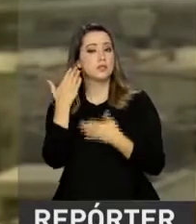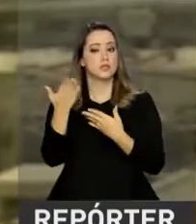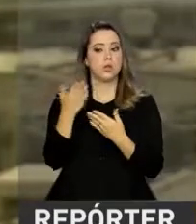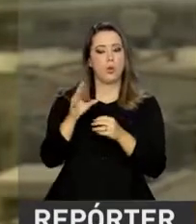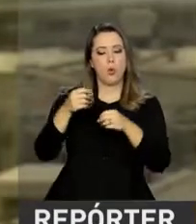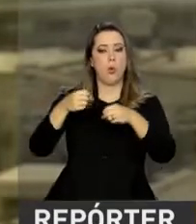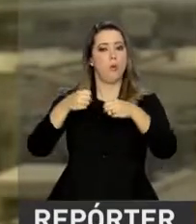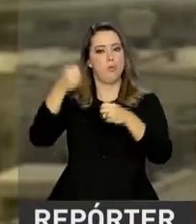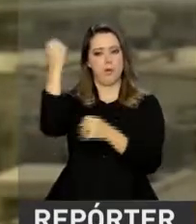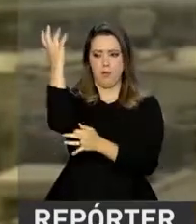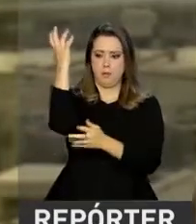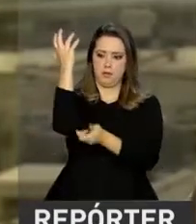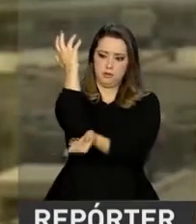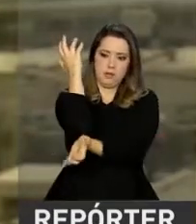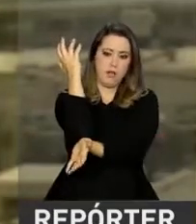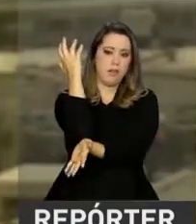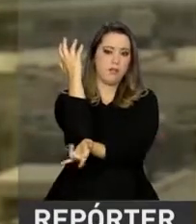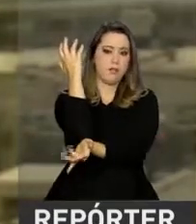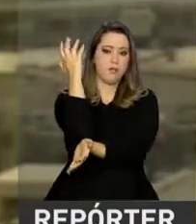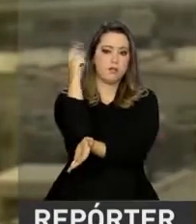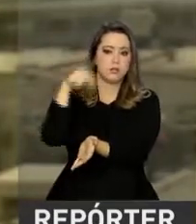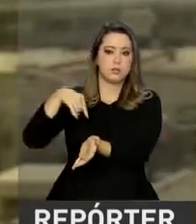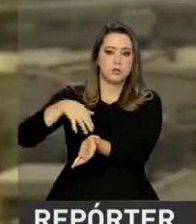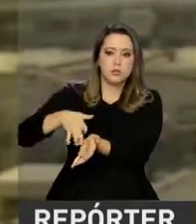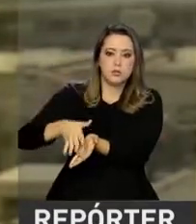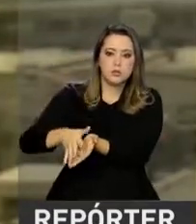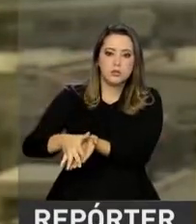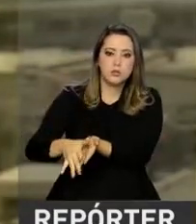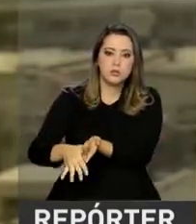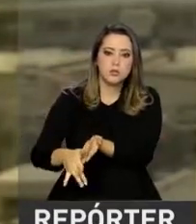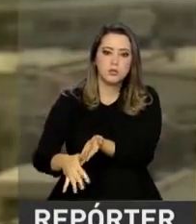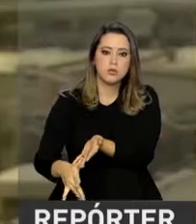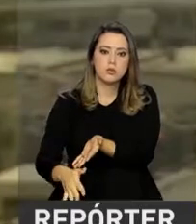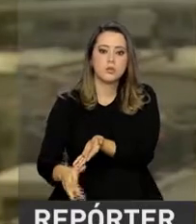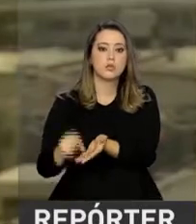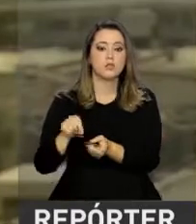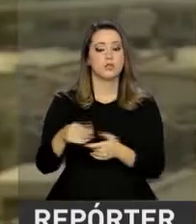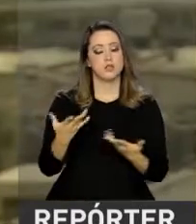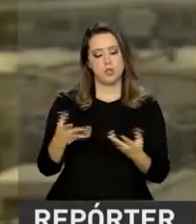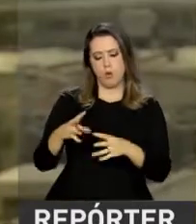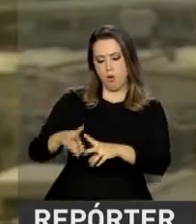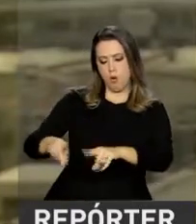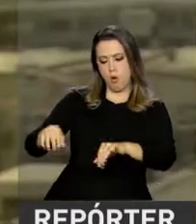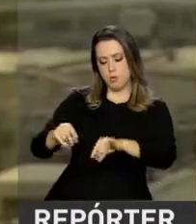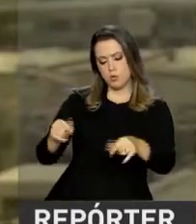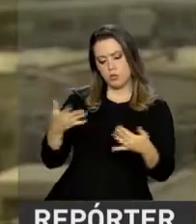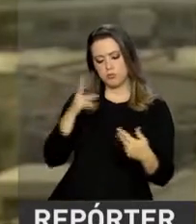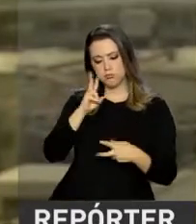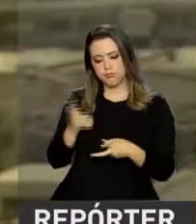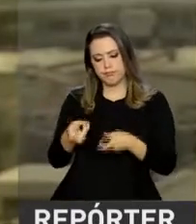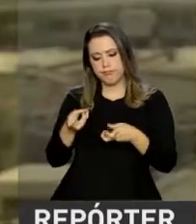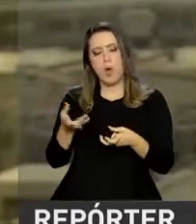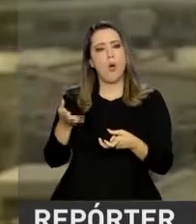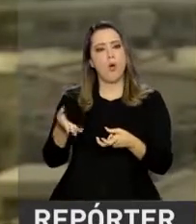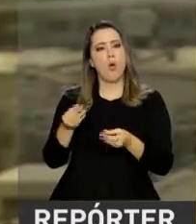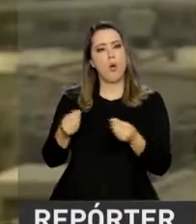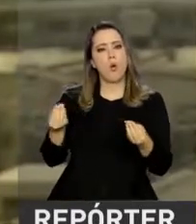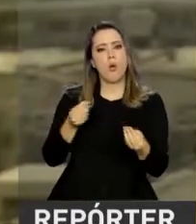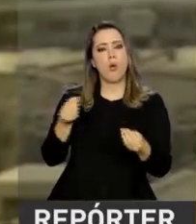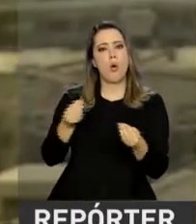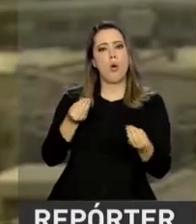raiz de uma planta ela penetra no solo e no caso do sol é um material poroso como que o fertilizante